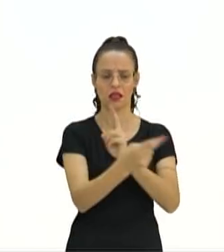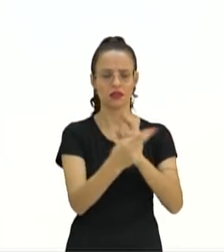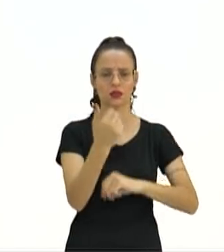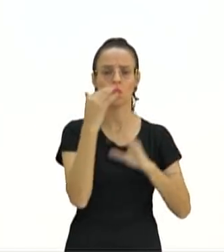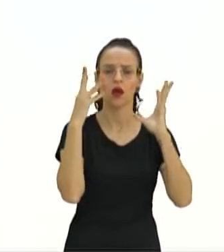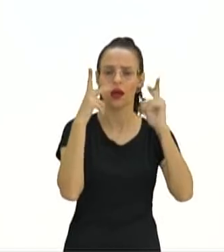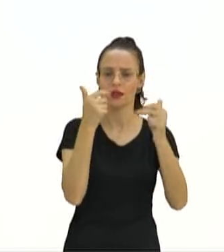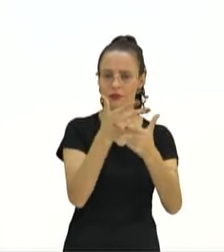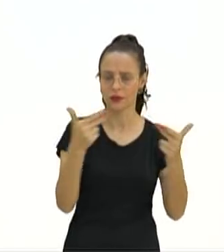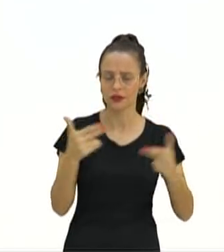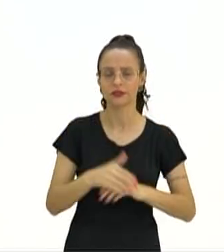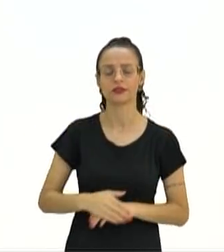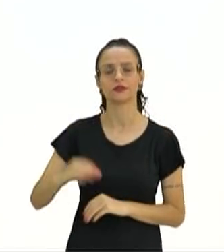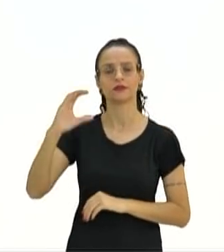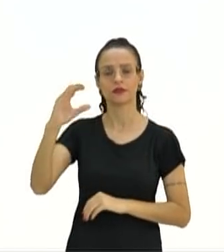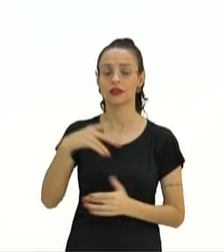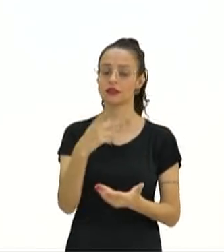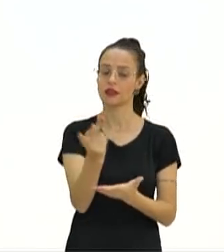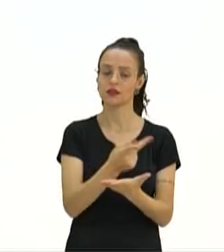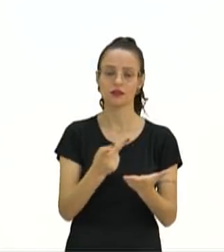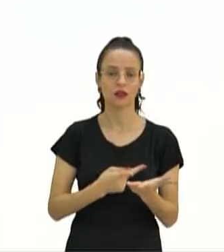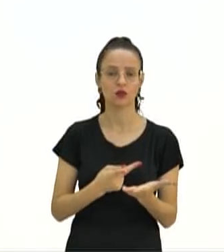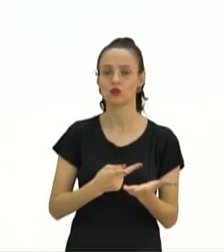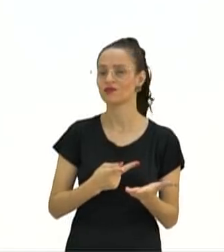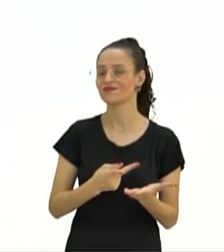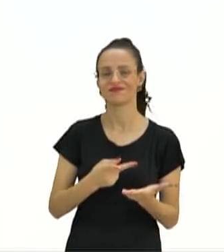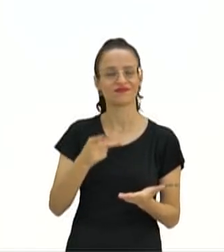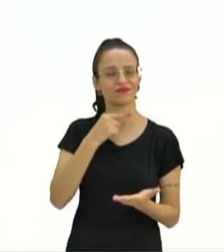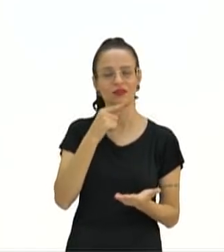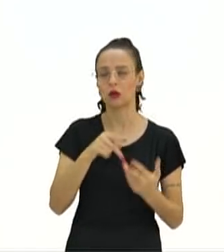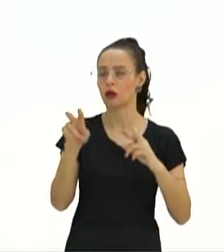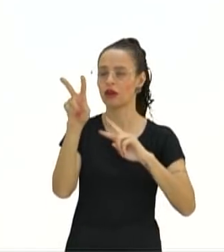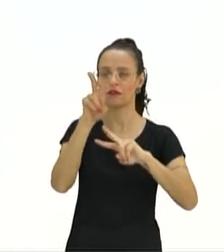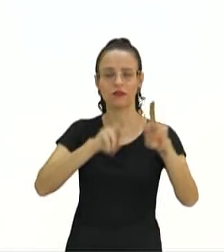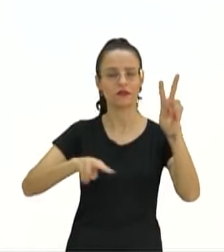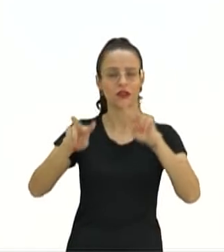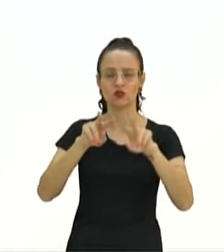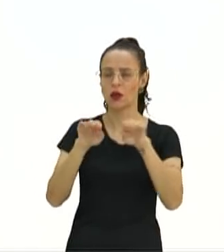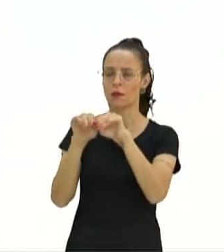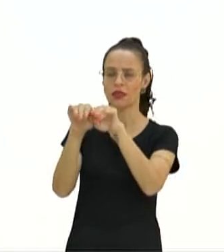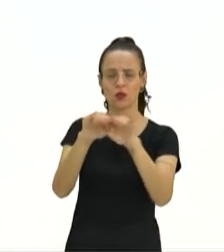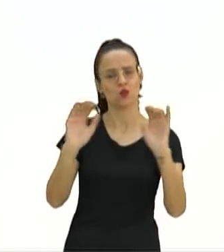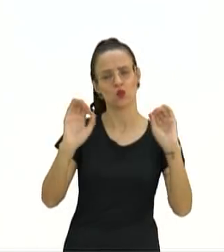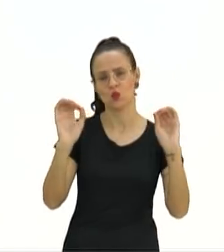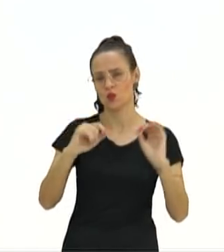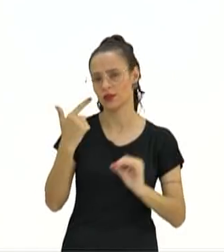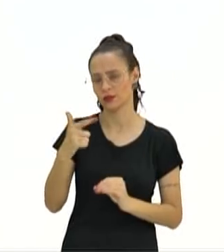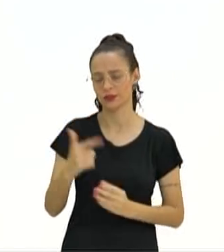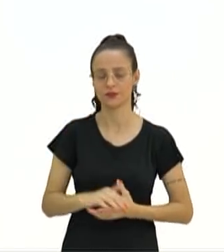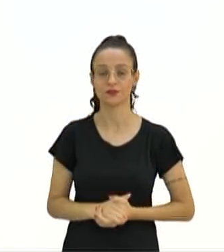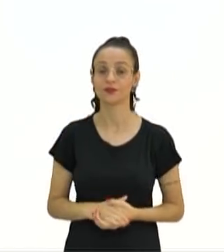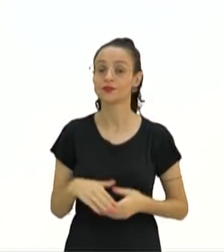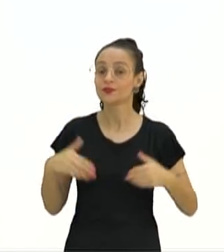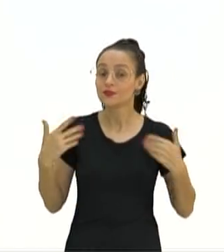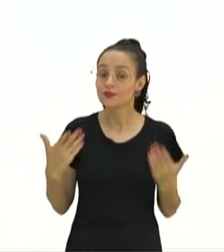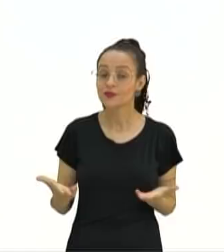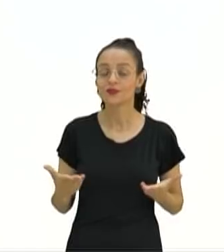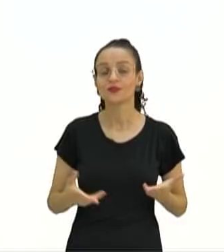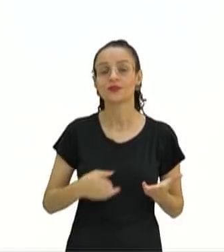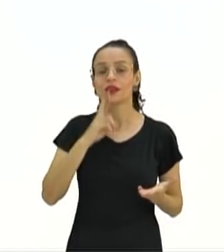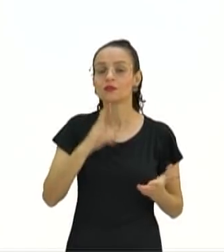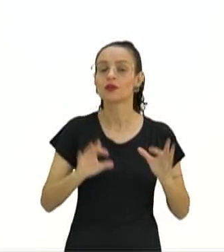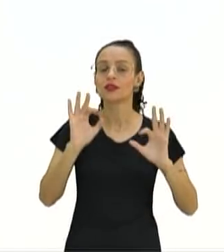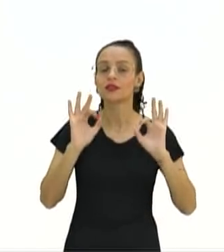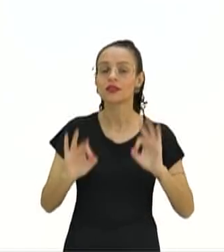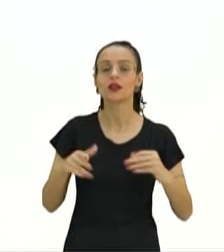ou letra C, são desenhos onde não conseguimos visualizar um padrão. Qual é, então, a